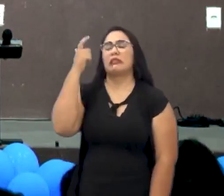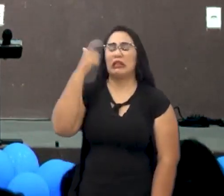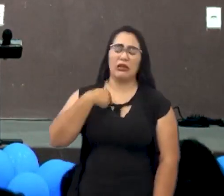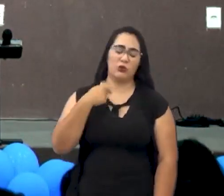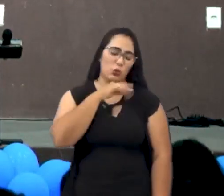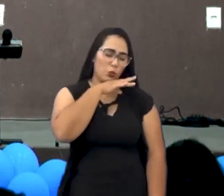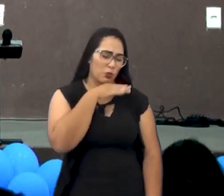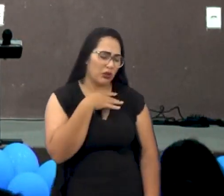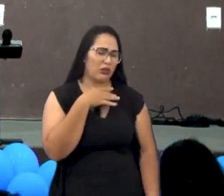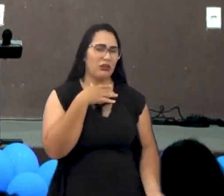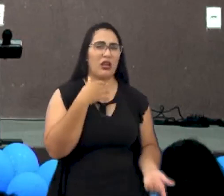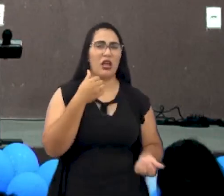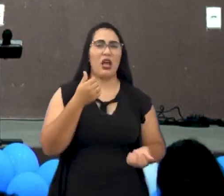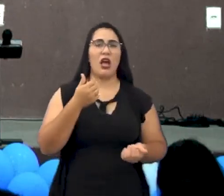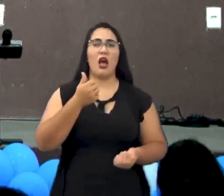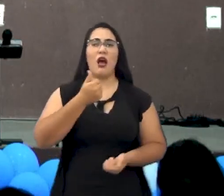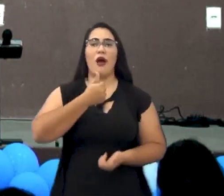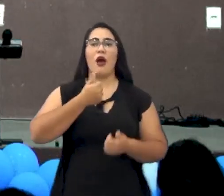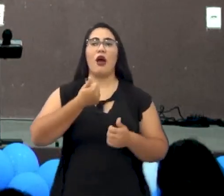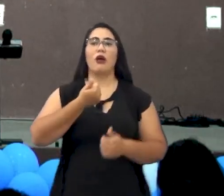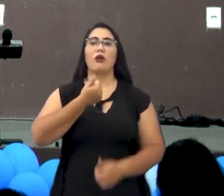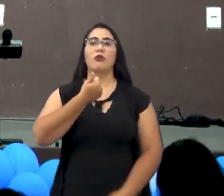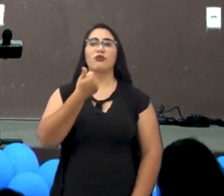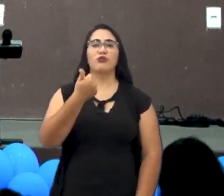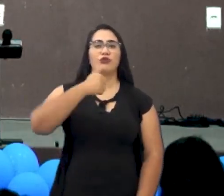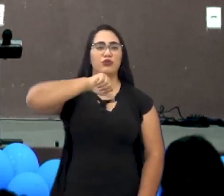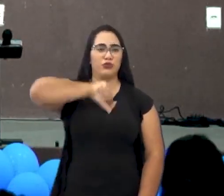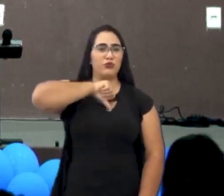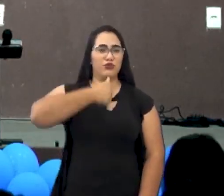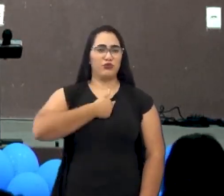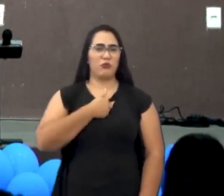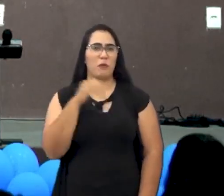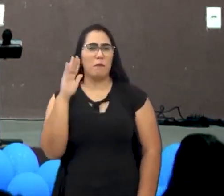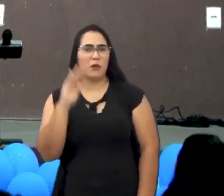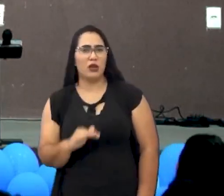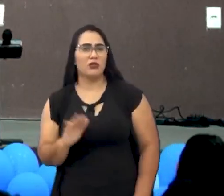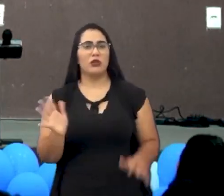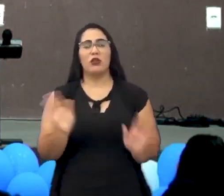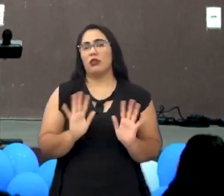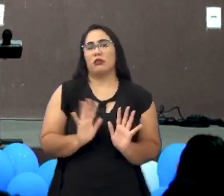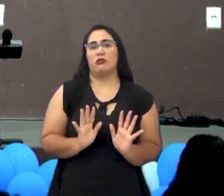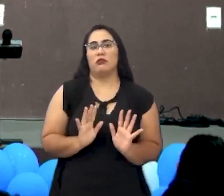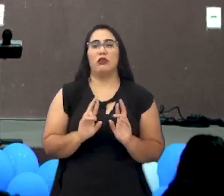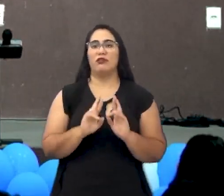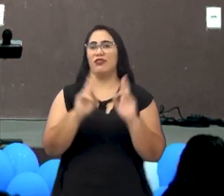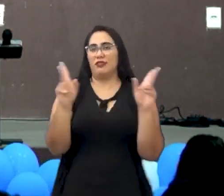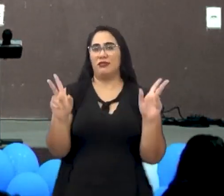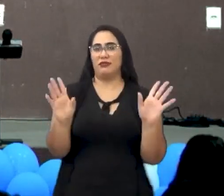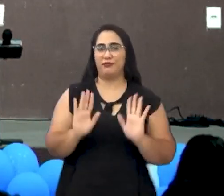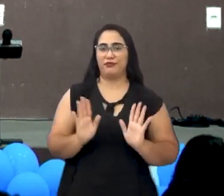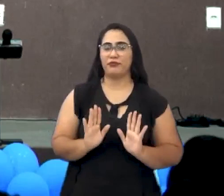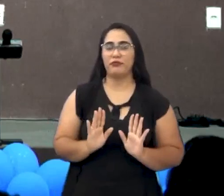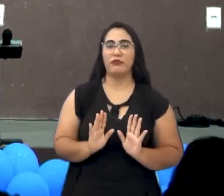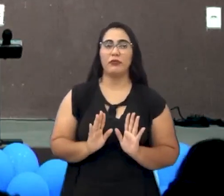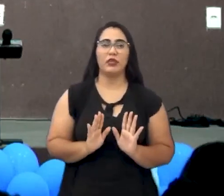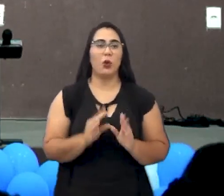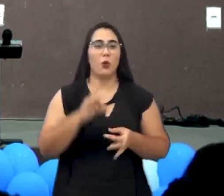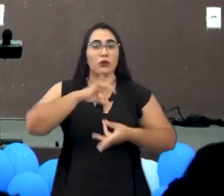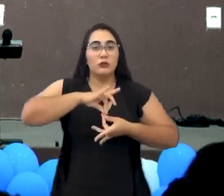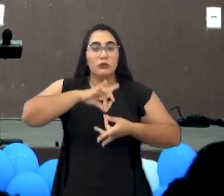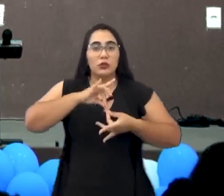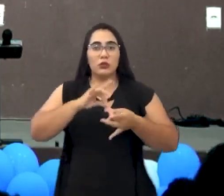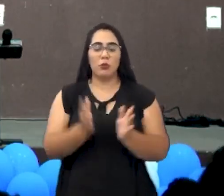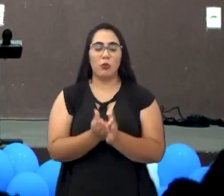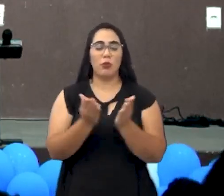baixa autoestima, uma certa apatia, mornidão, aquela coisa paradona. Não, pobre de espírito